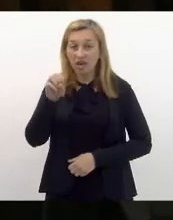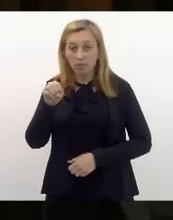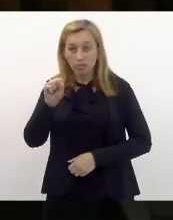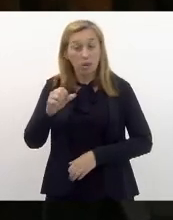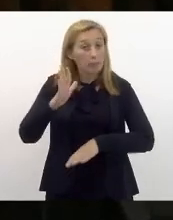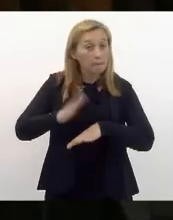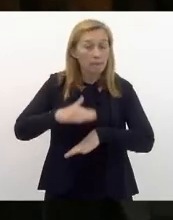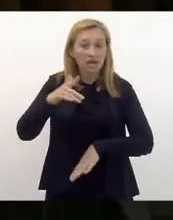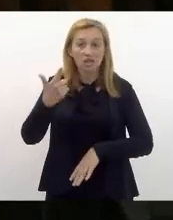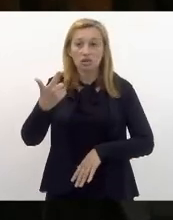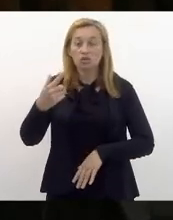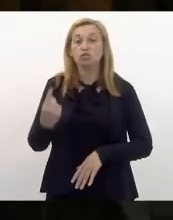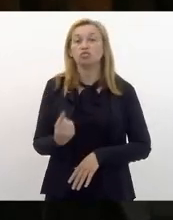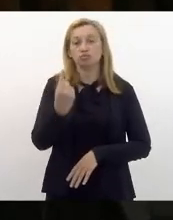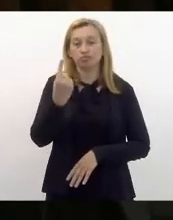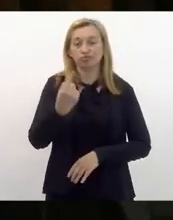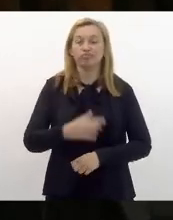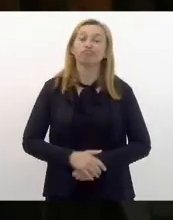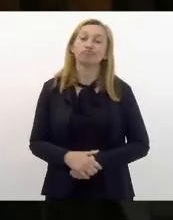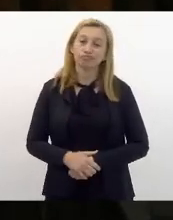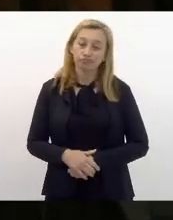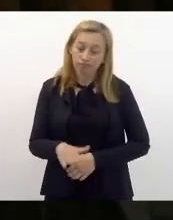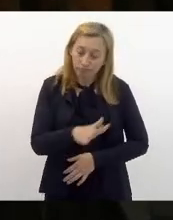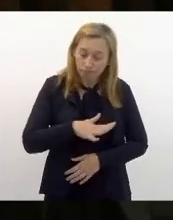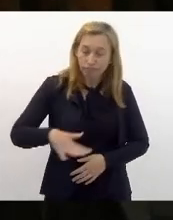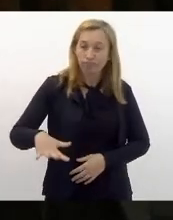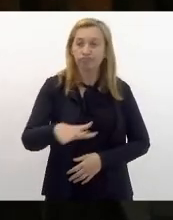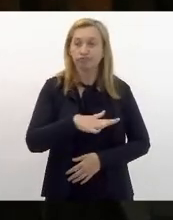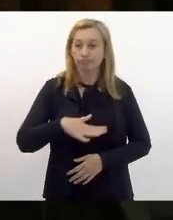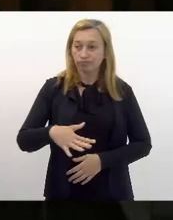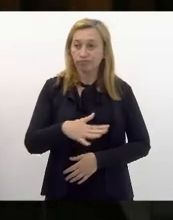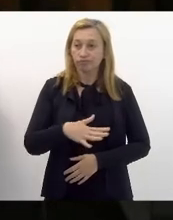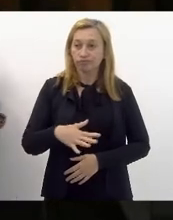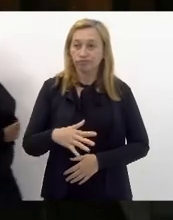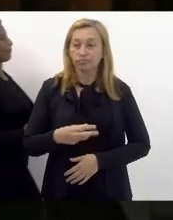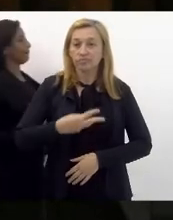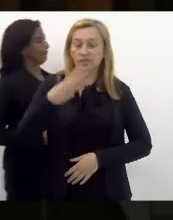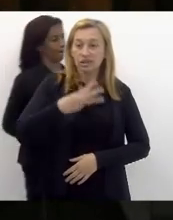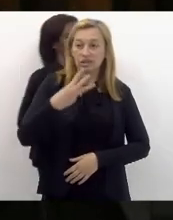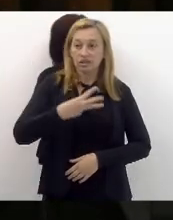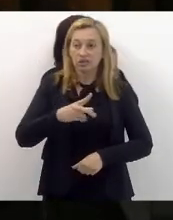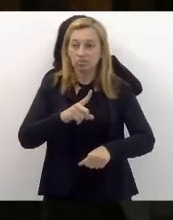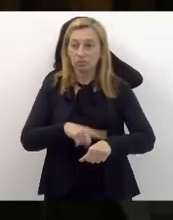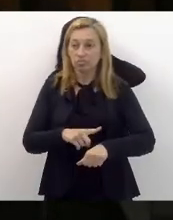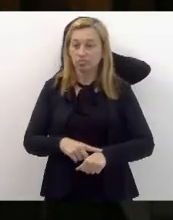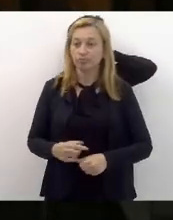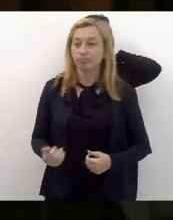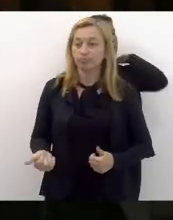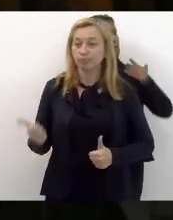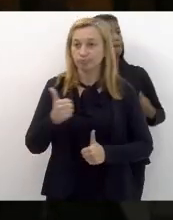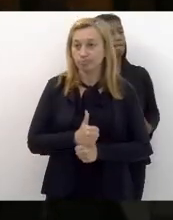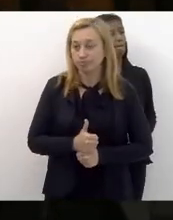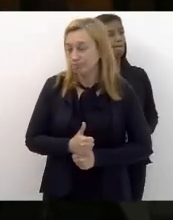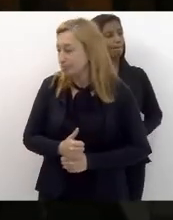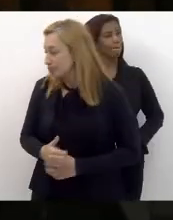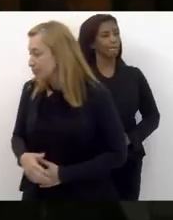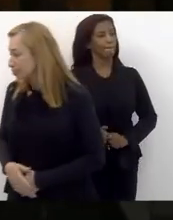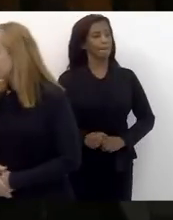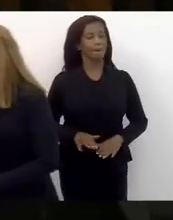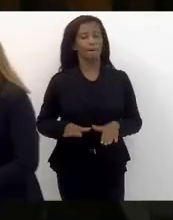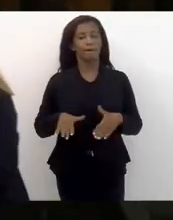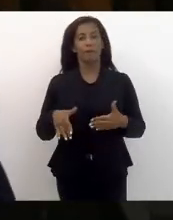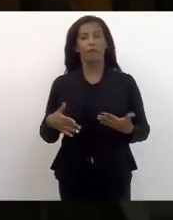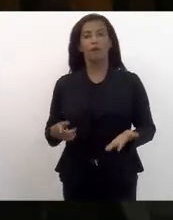mais um Player no campo da terceira via quando